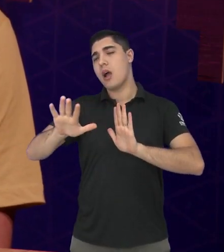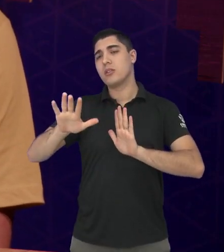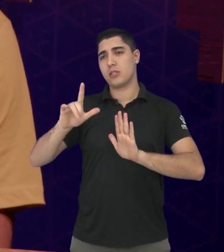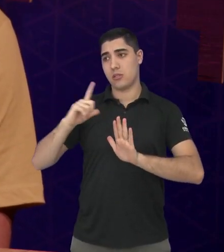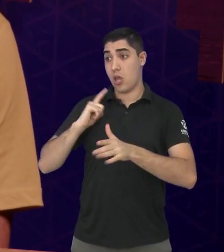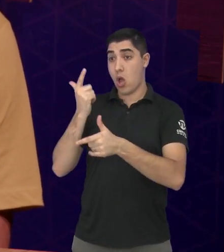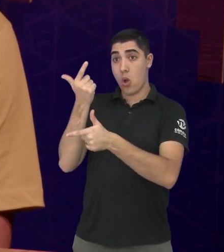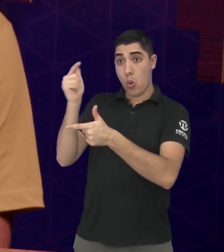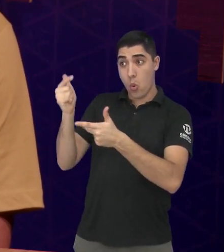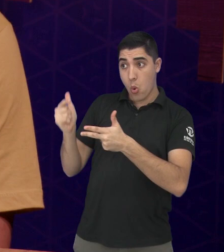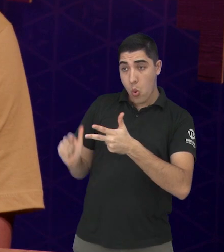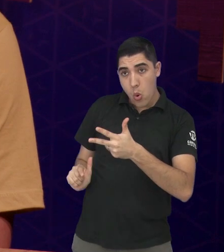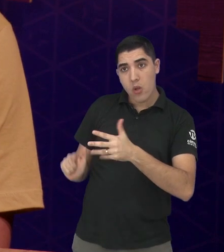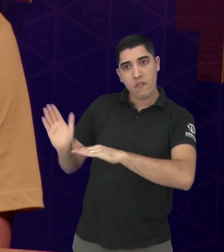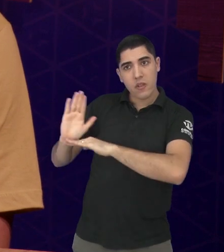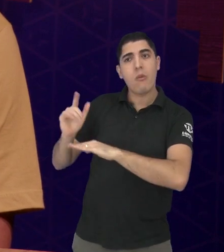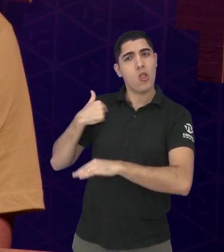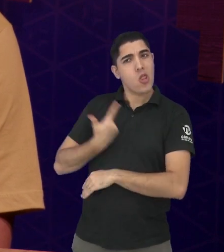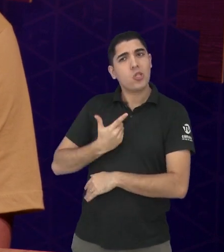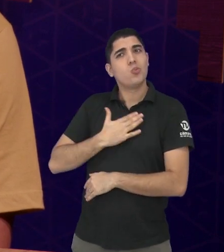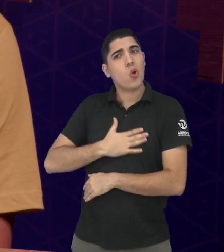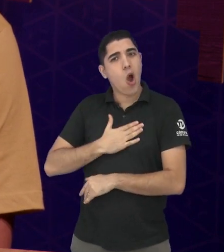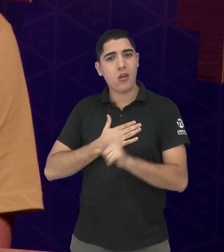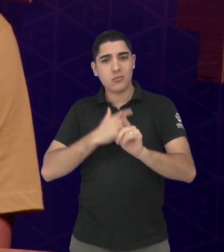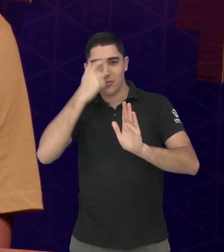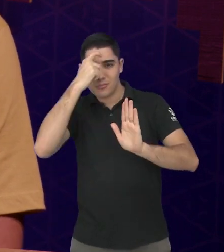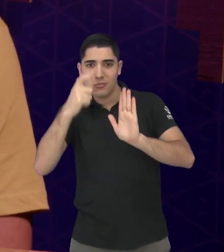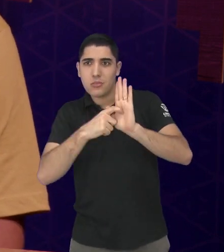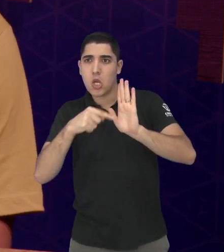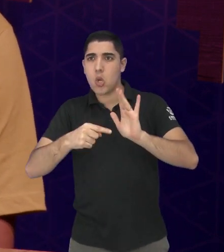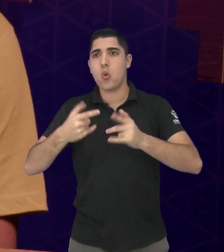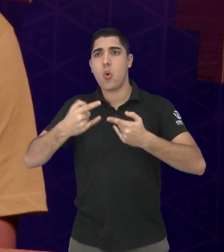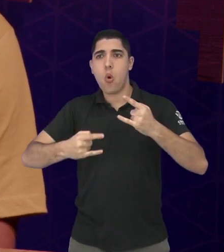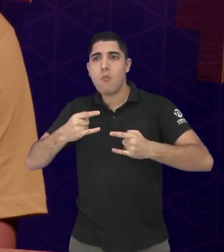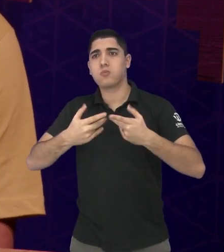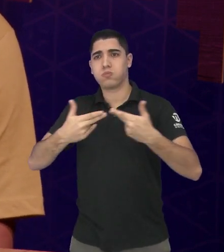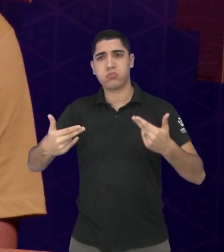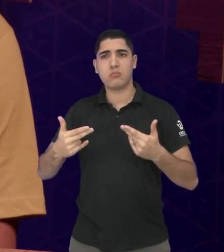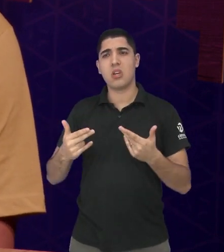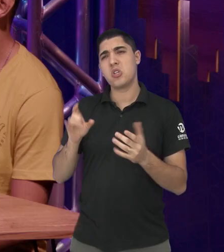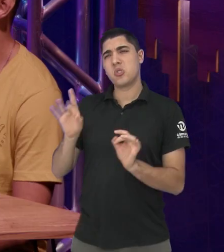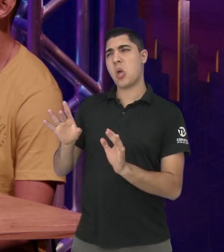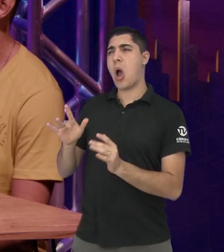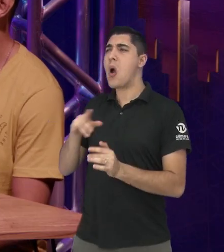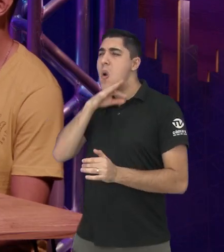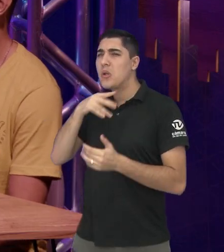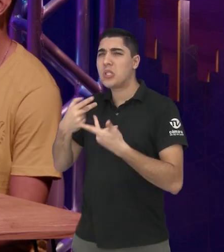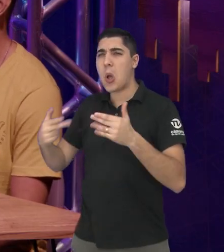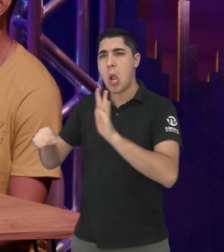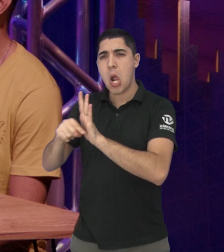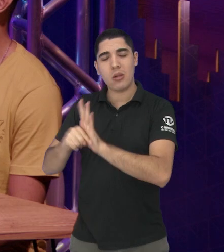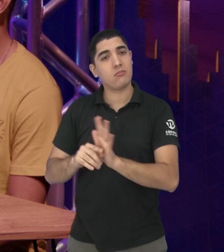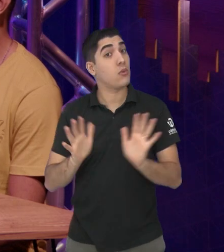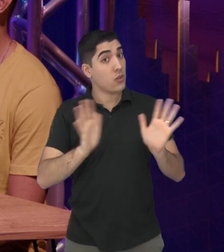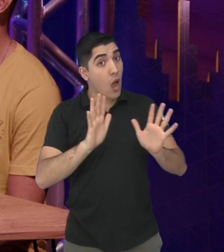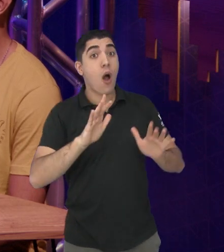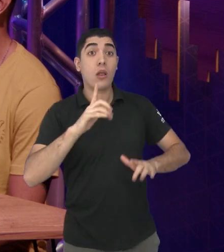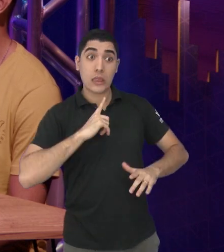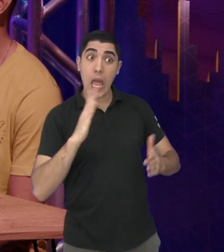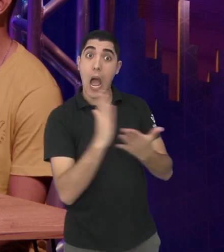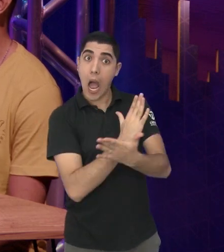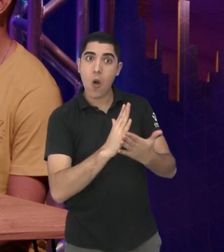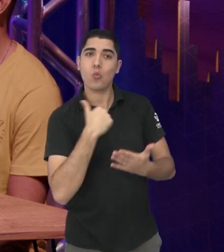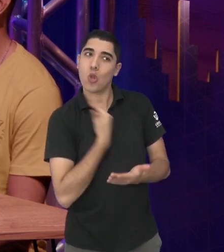gente até gosta da inteligência artificial, né? Elas são legais, não é só apocalipse. Sim, a gente acaba até torcendo por elas,